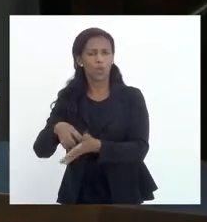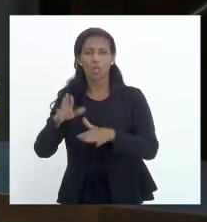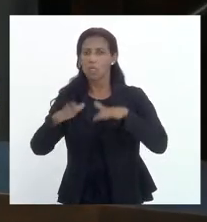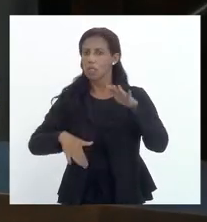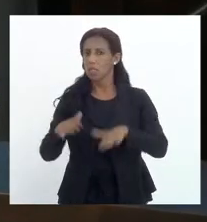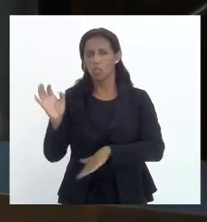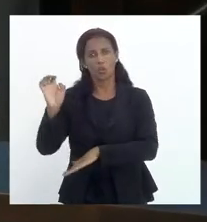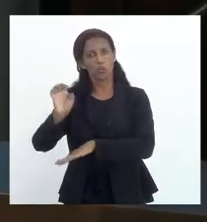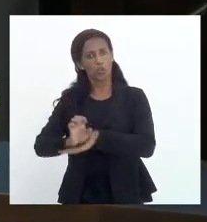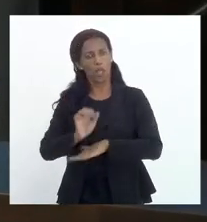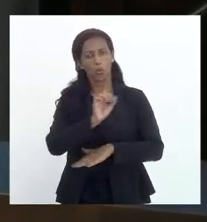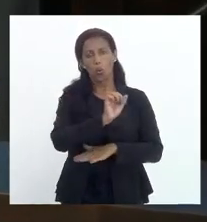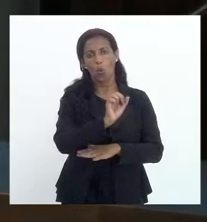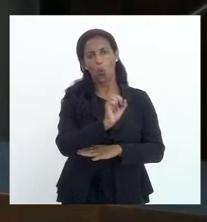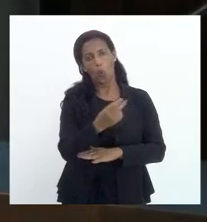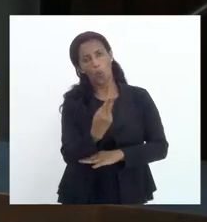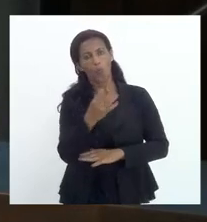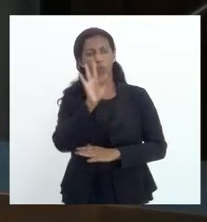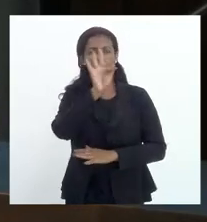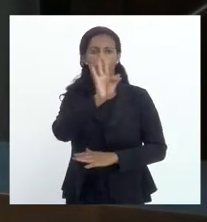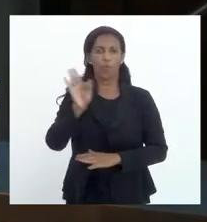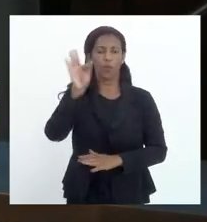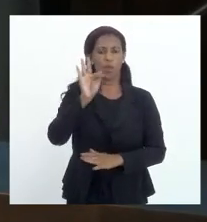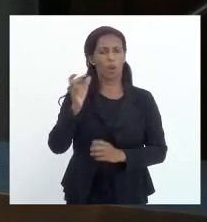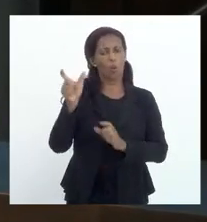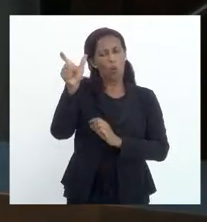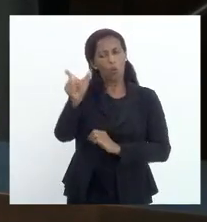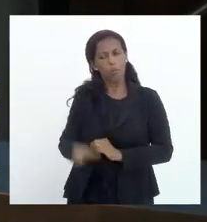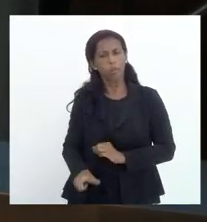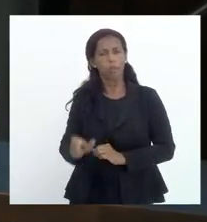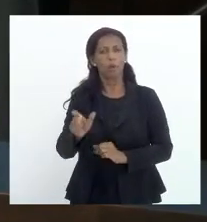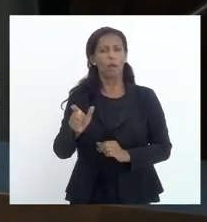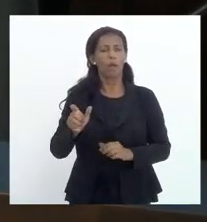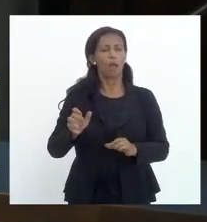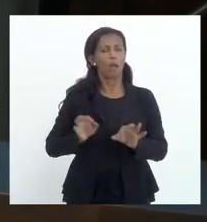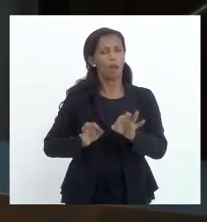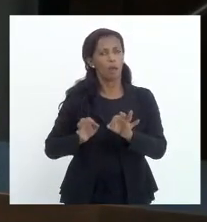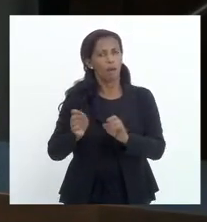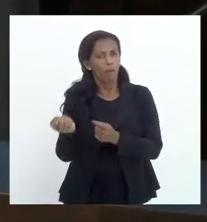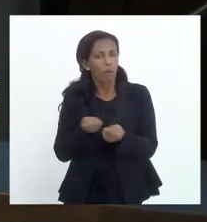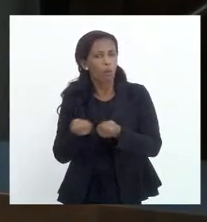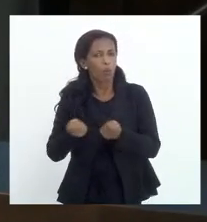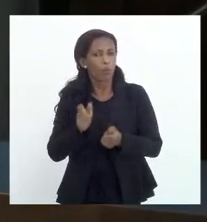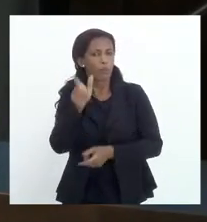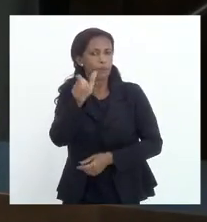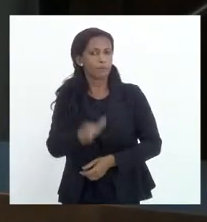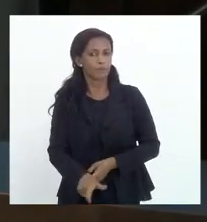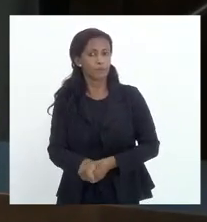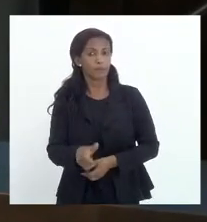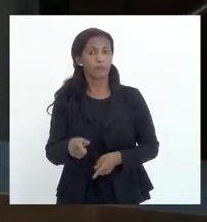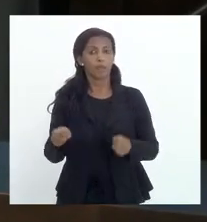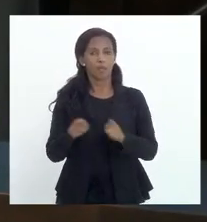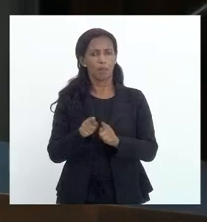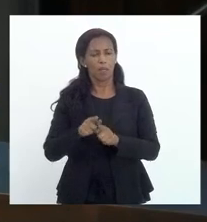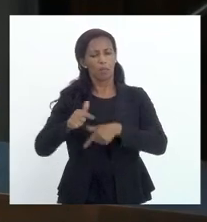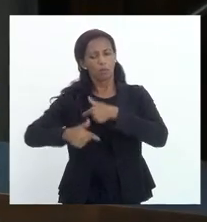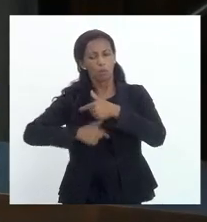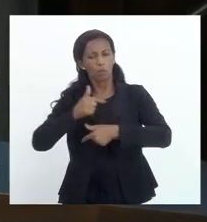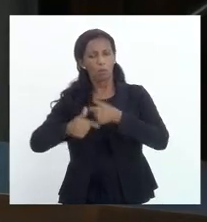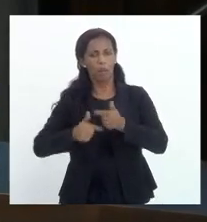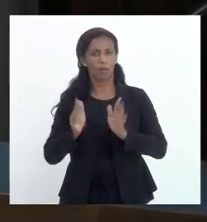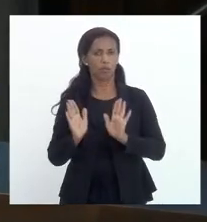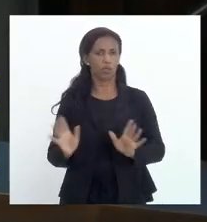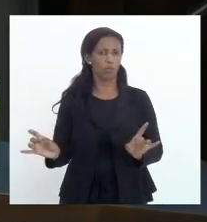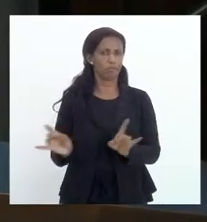no plano federal, como se comporta a economia, e está refletido também nas projeções que estamos fazendo.